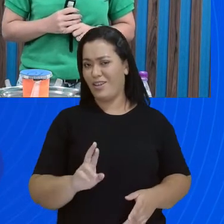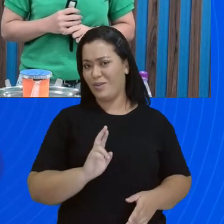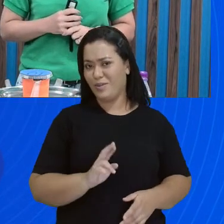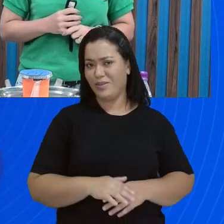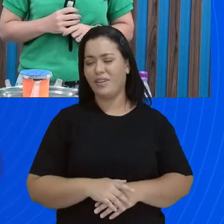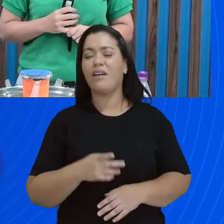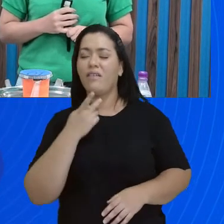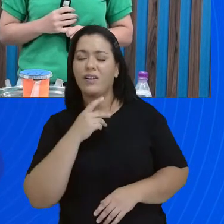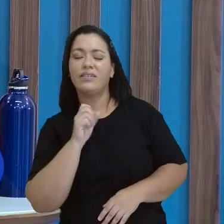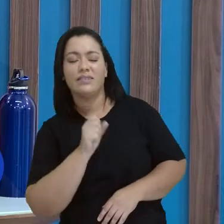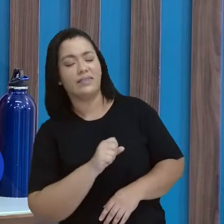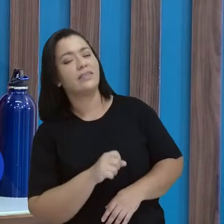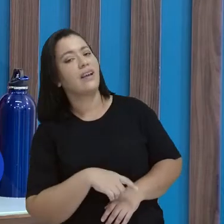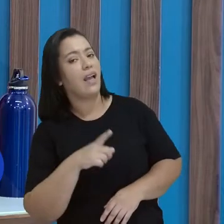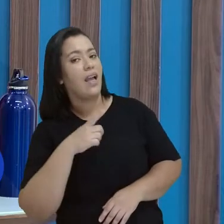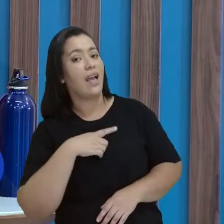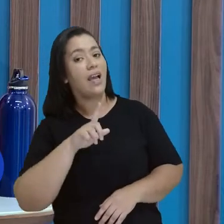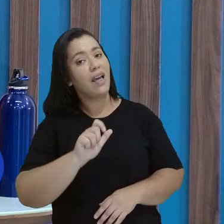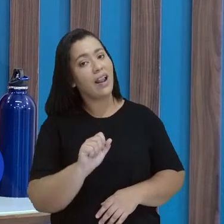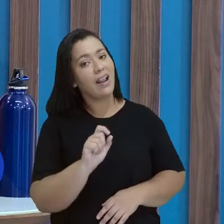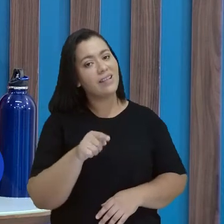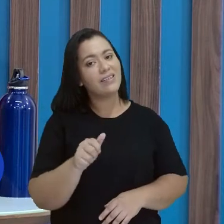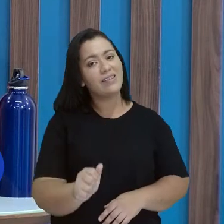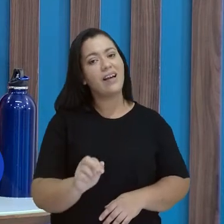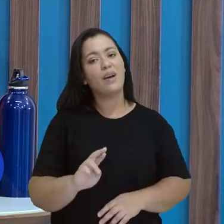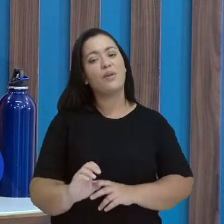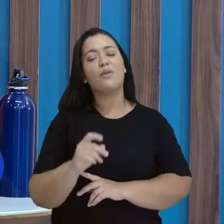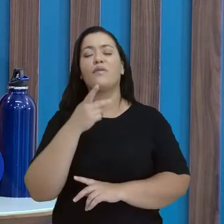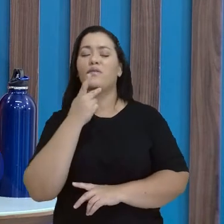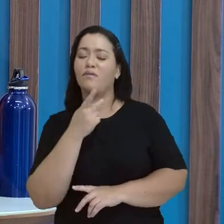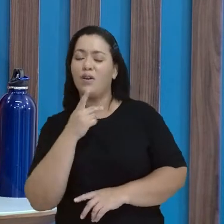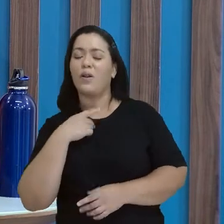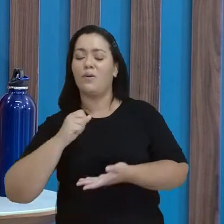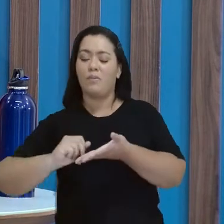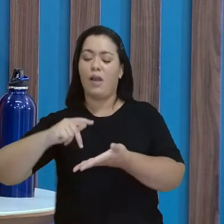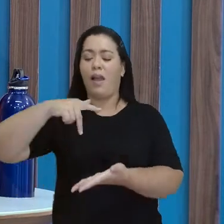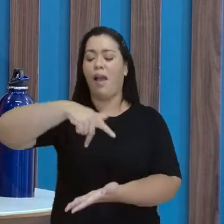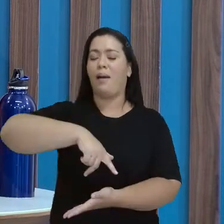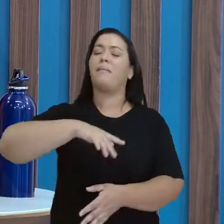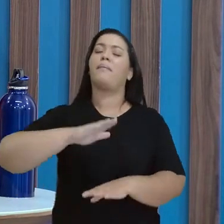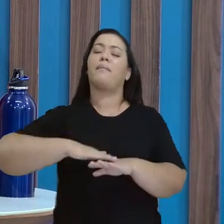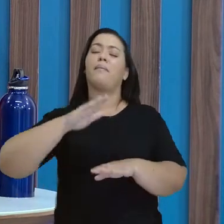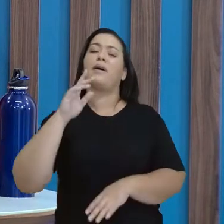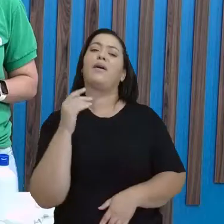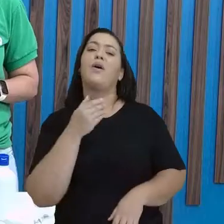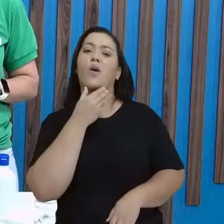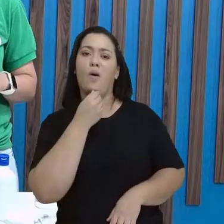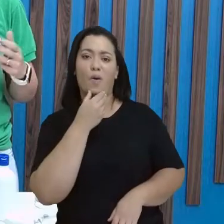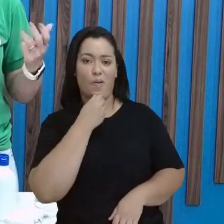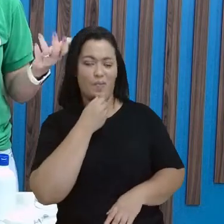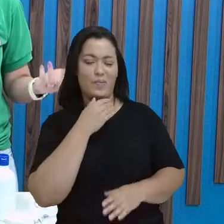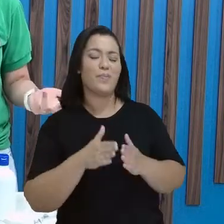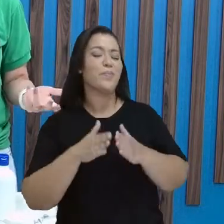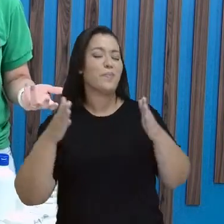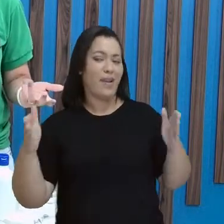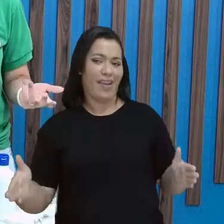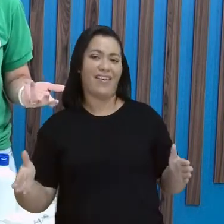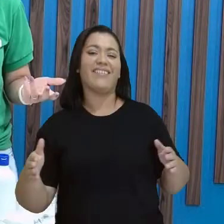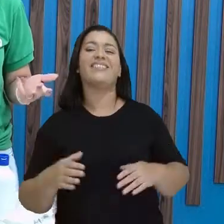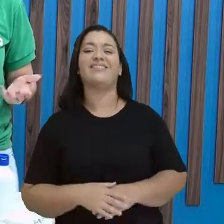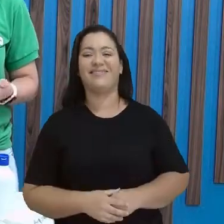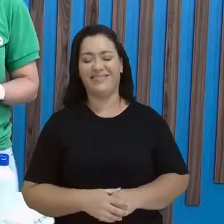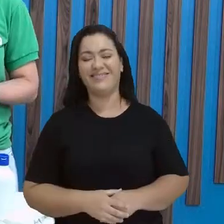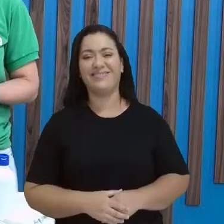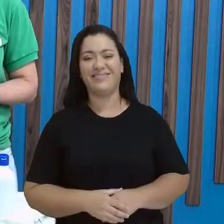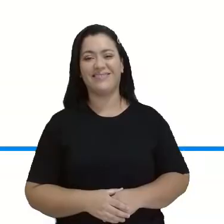sim. O Lázaro falou que o maior salto é do Hugo. Hugo, exatamente. Ele deu o maior salto,